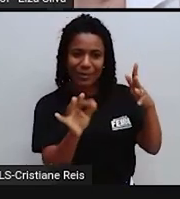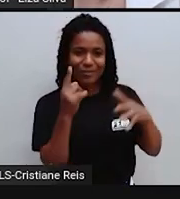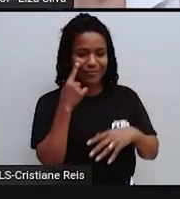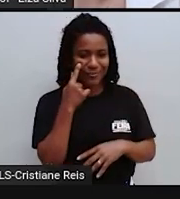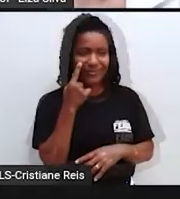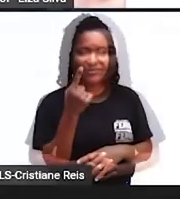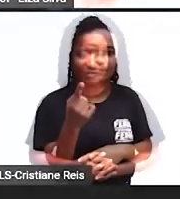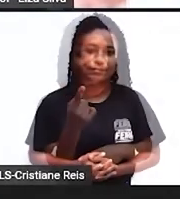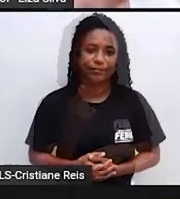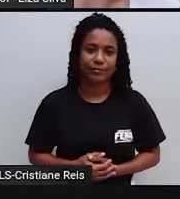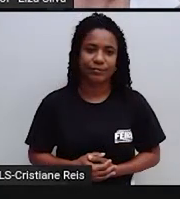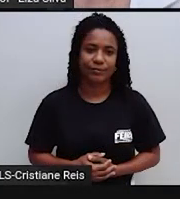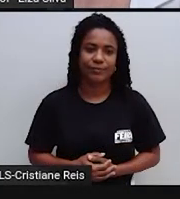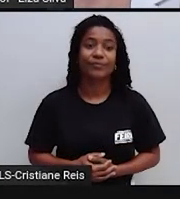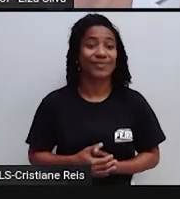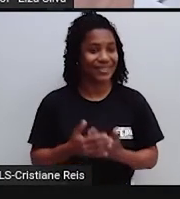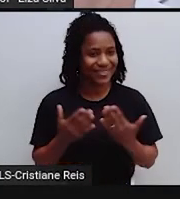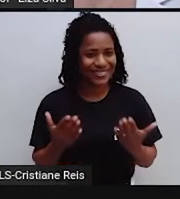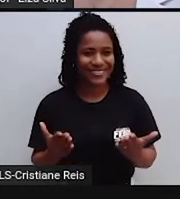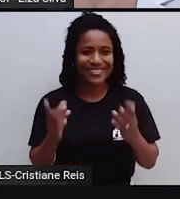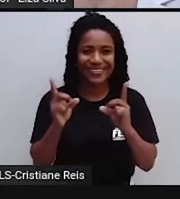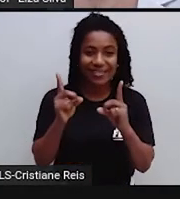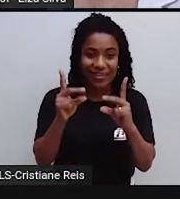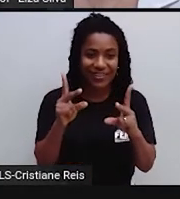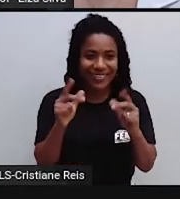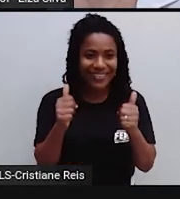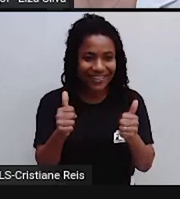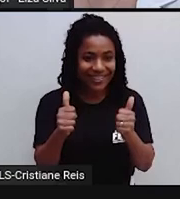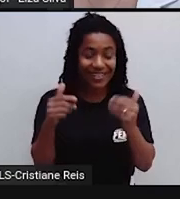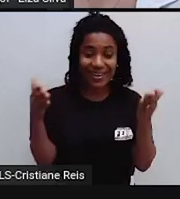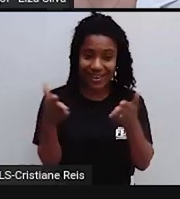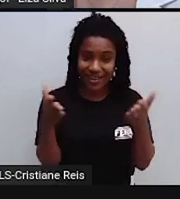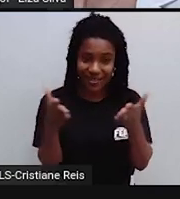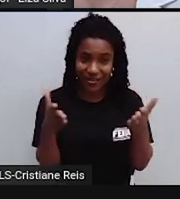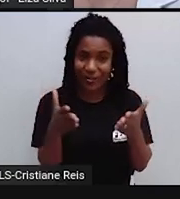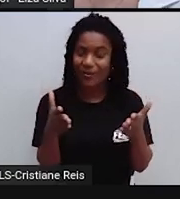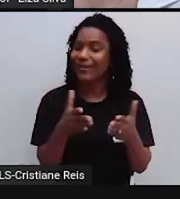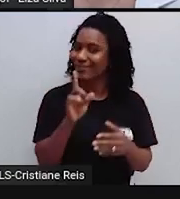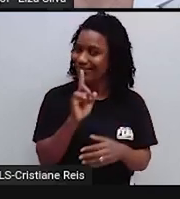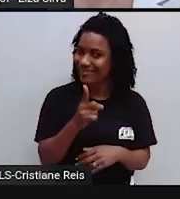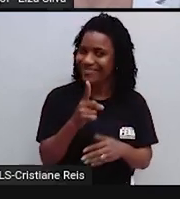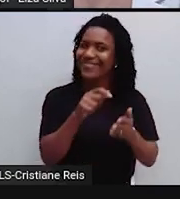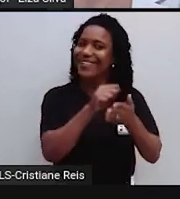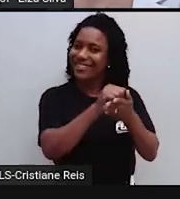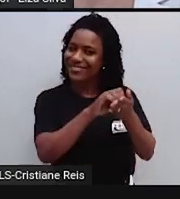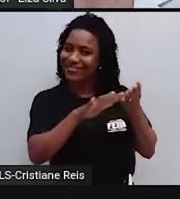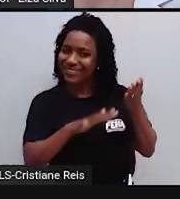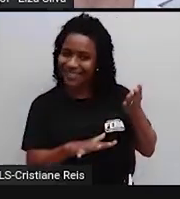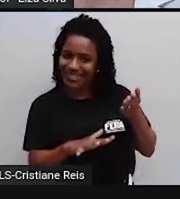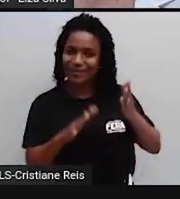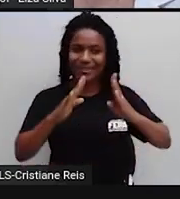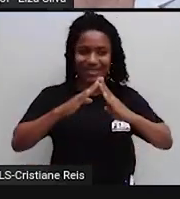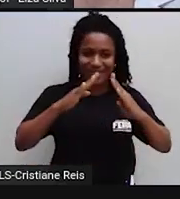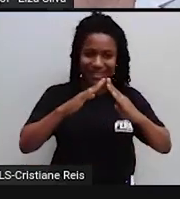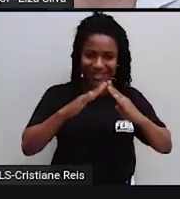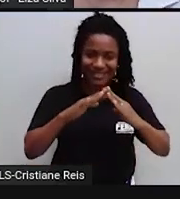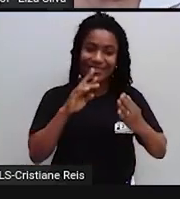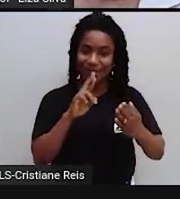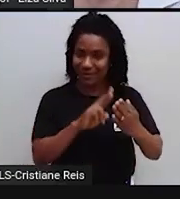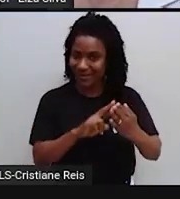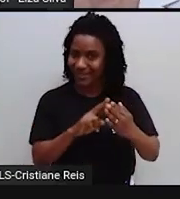Finish quiz. Ok, students. E agora vou deixar o desafio para vocês realizarem em casa,